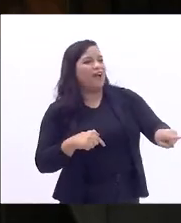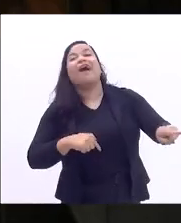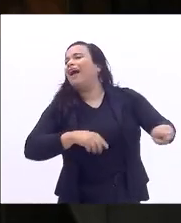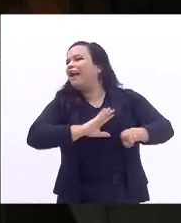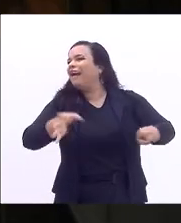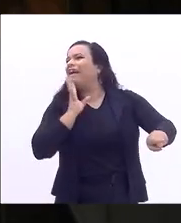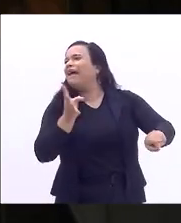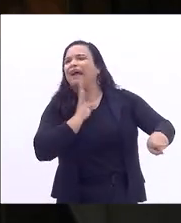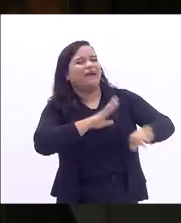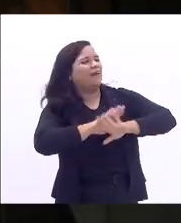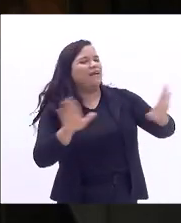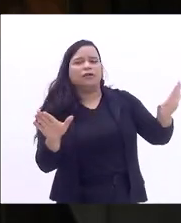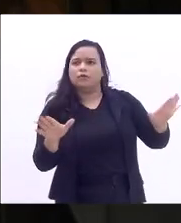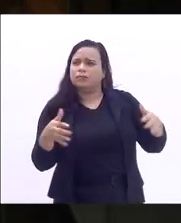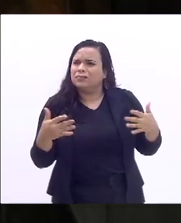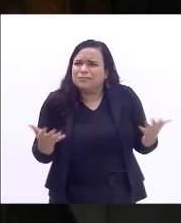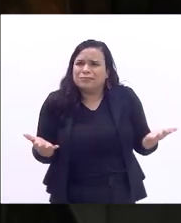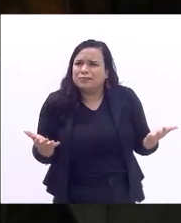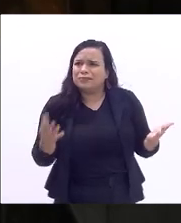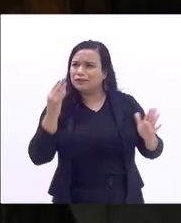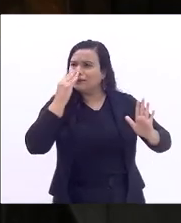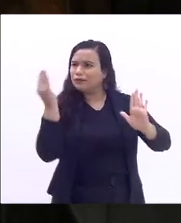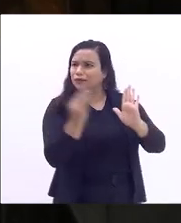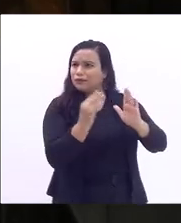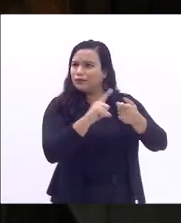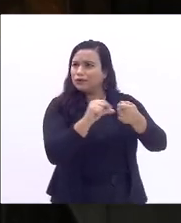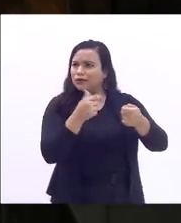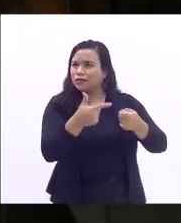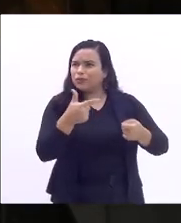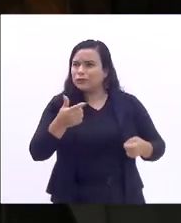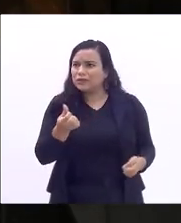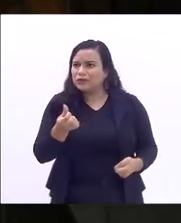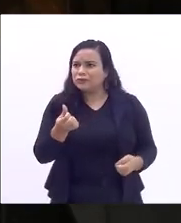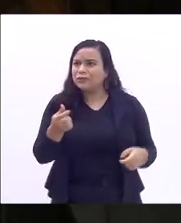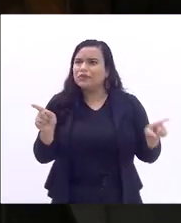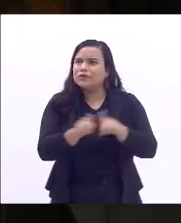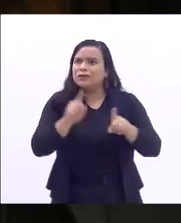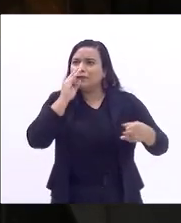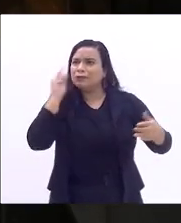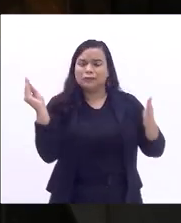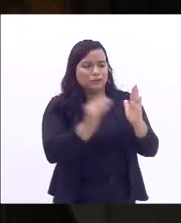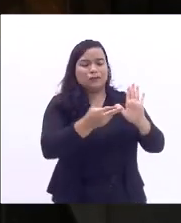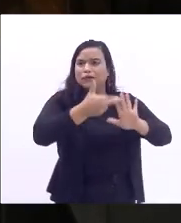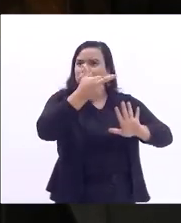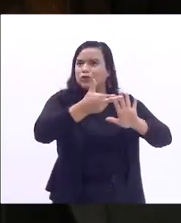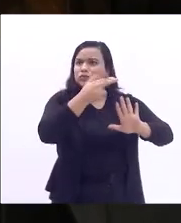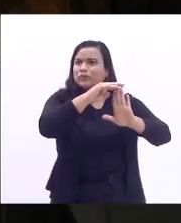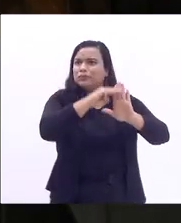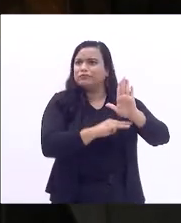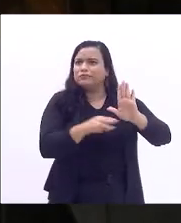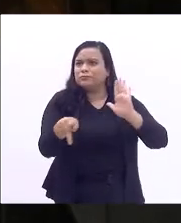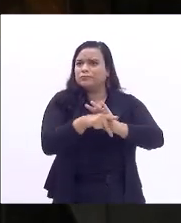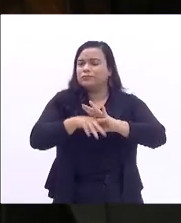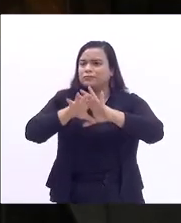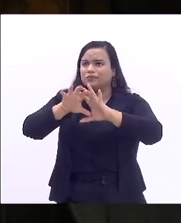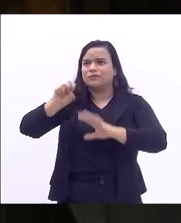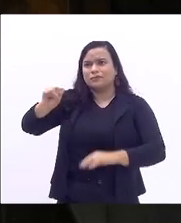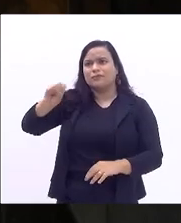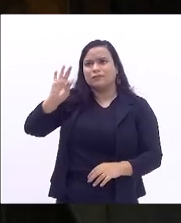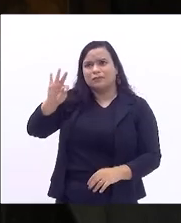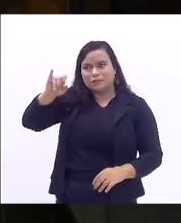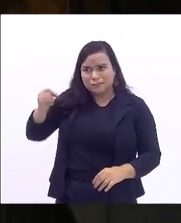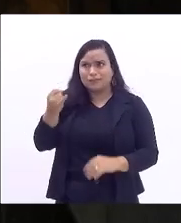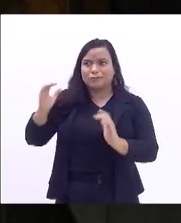isso diz cumprir o artigo 226 e diz cumprir uma resolução do Superior Tribunal